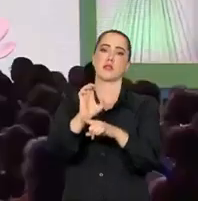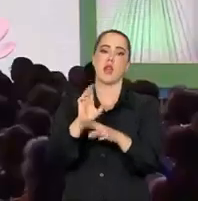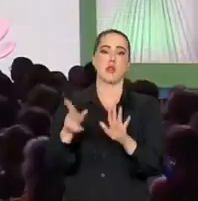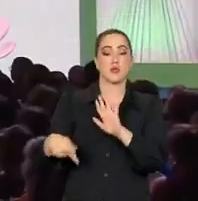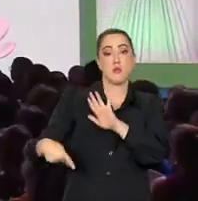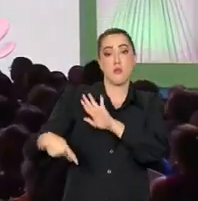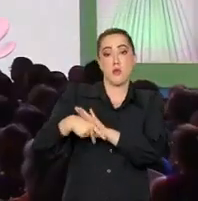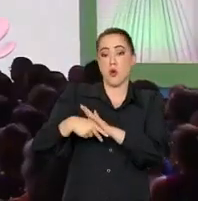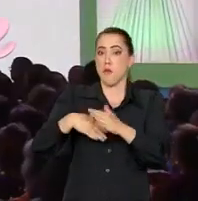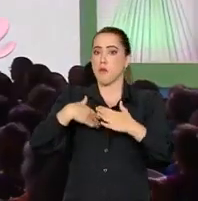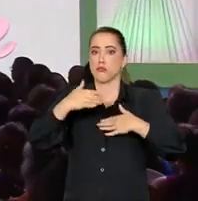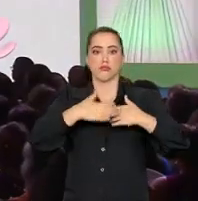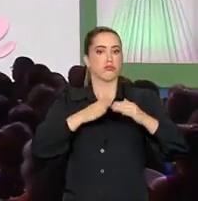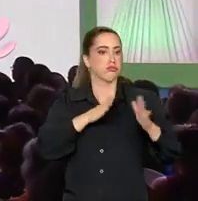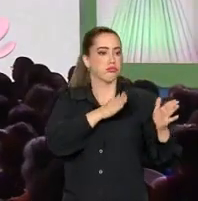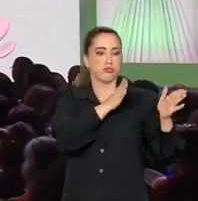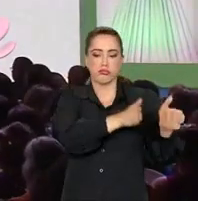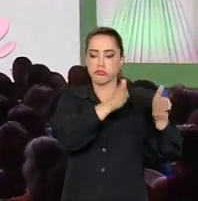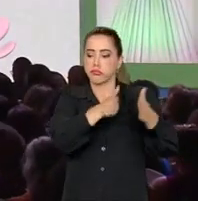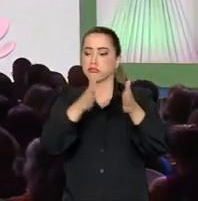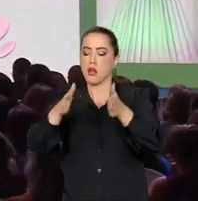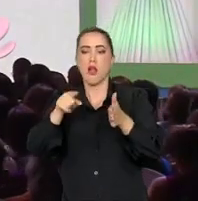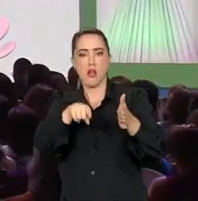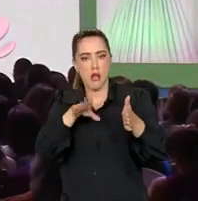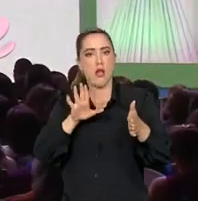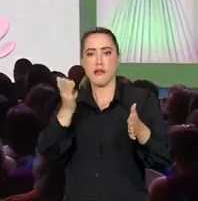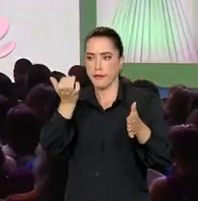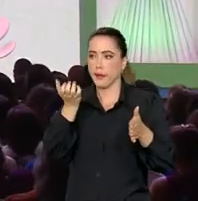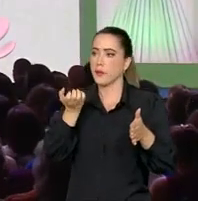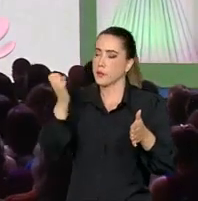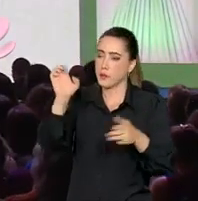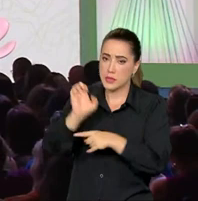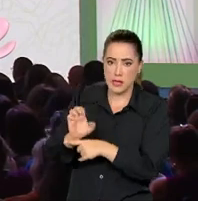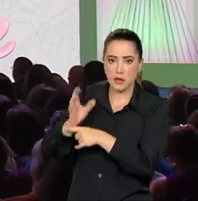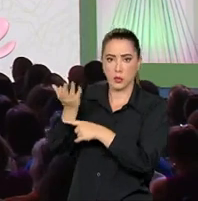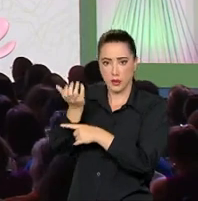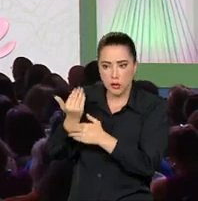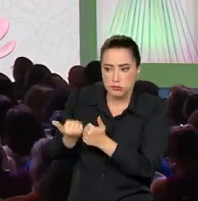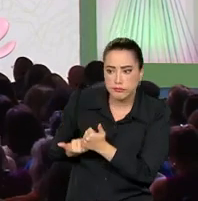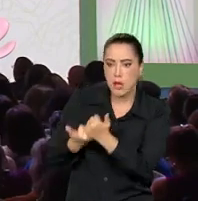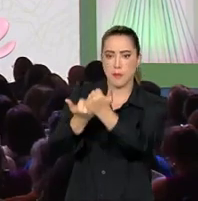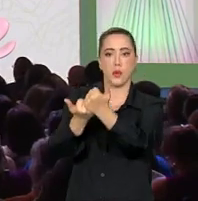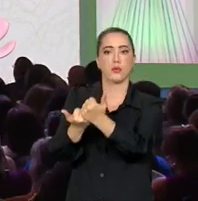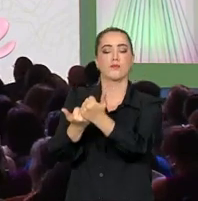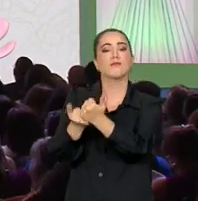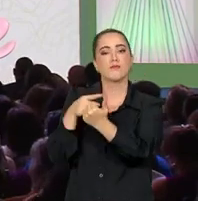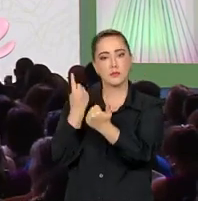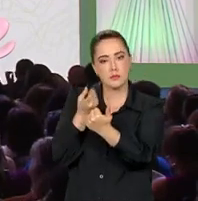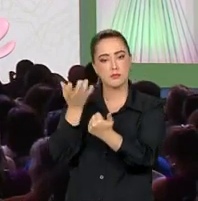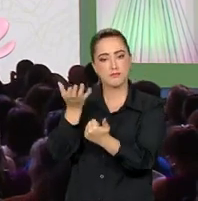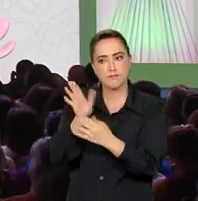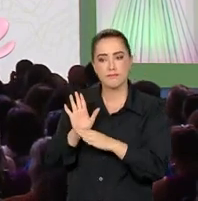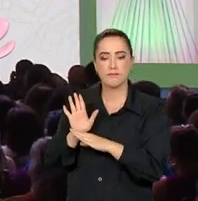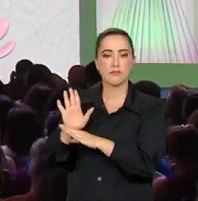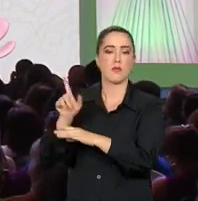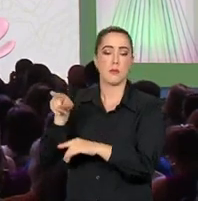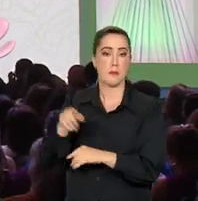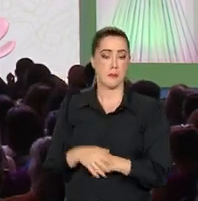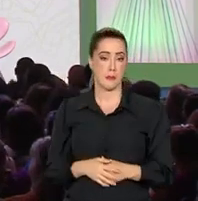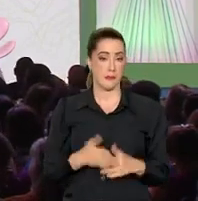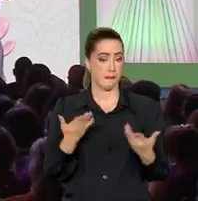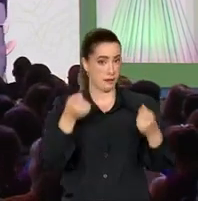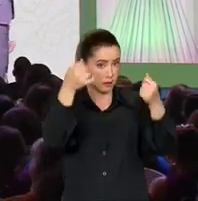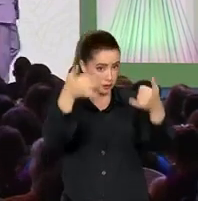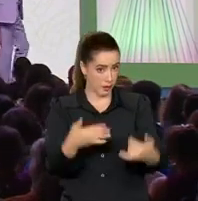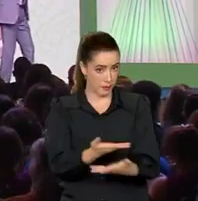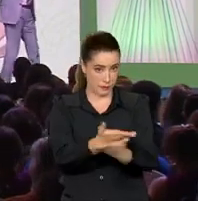seja no estágio que estiver, apoiar os estados que já implementaram essa política. Portanto, deixar